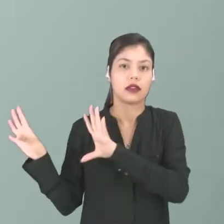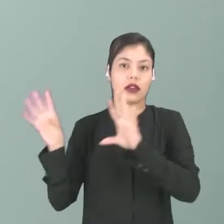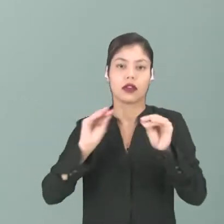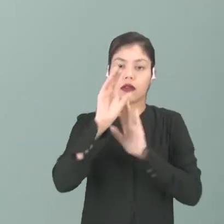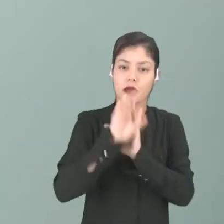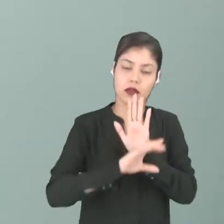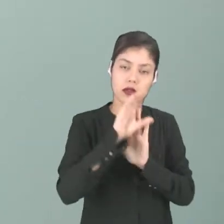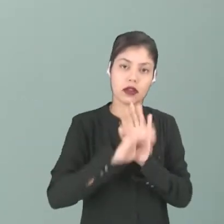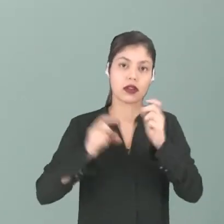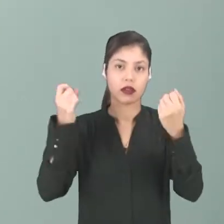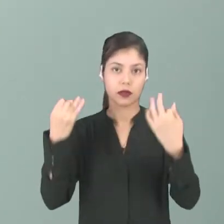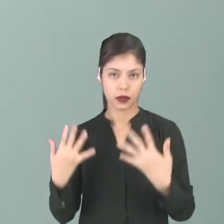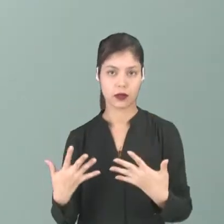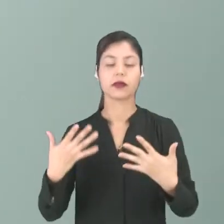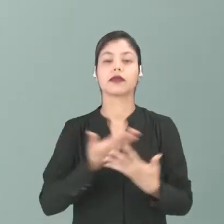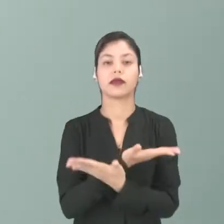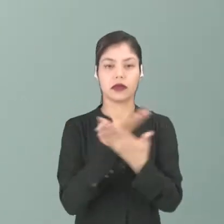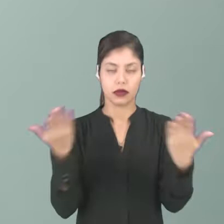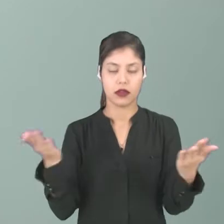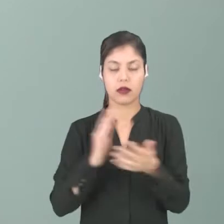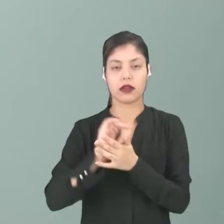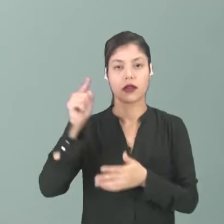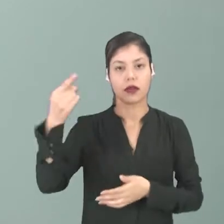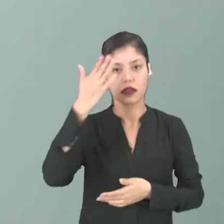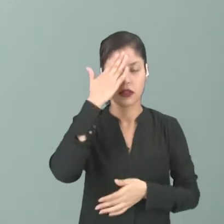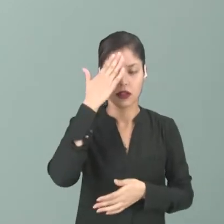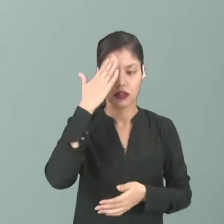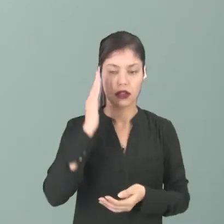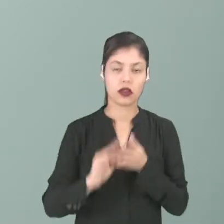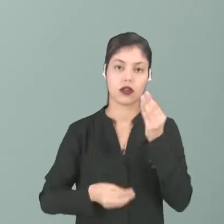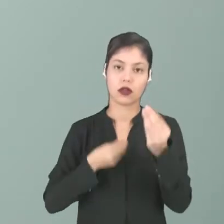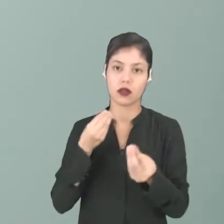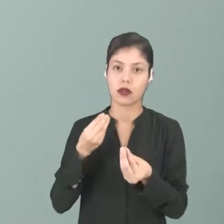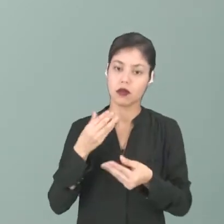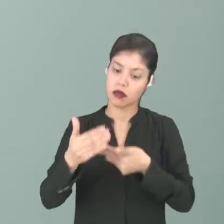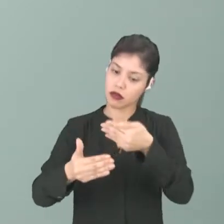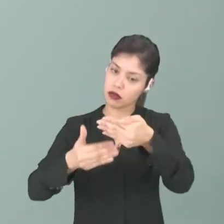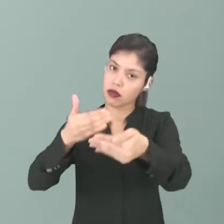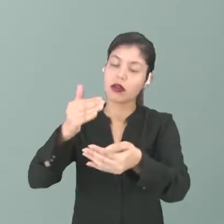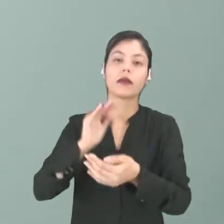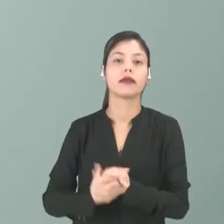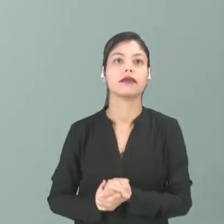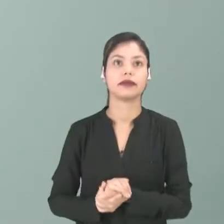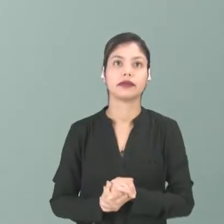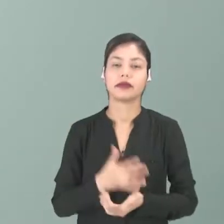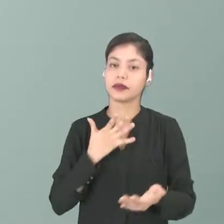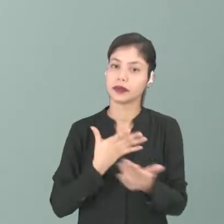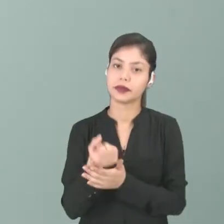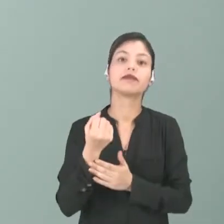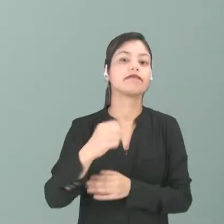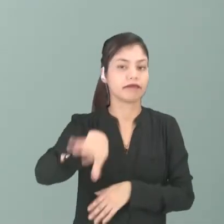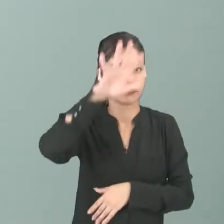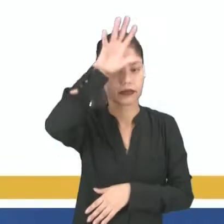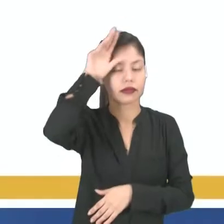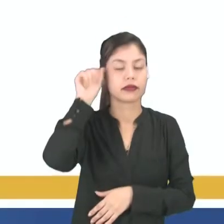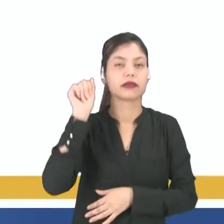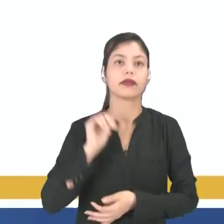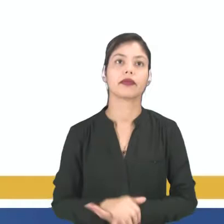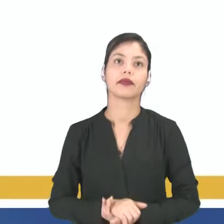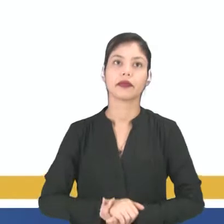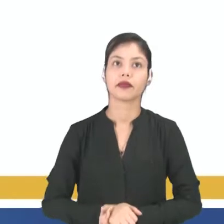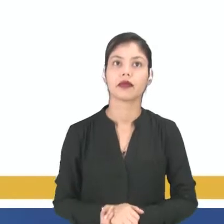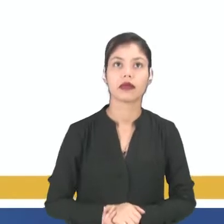esse conceito primeiramente para vocês, para depois a gente entender um pouquinho de como que ocorreu esse processo de ocupação da Amazônia.